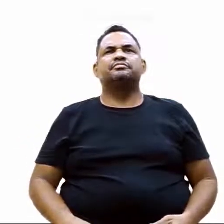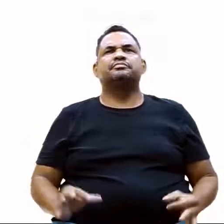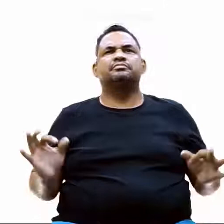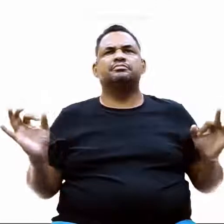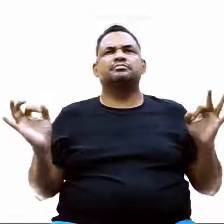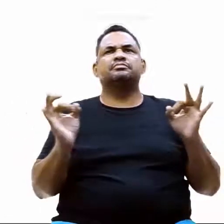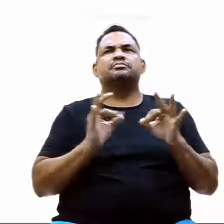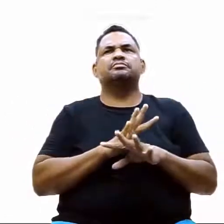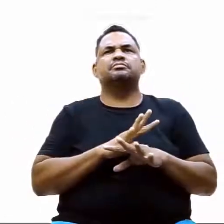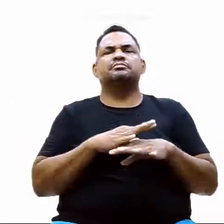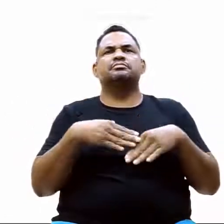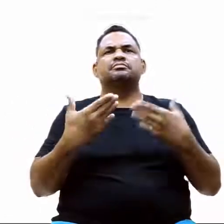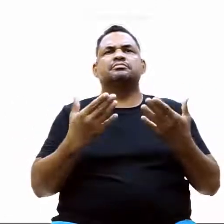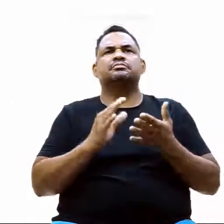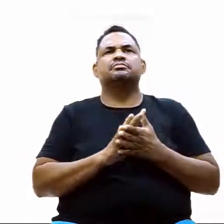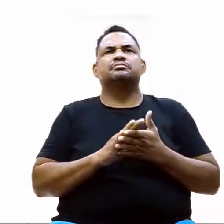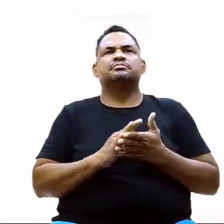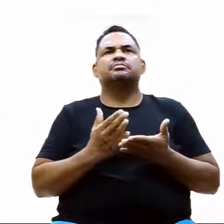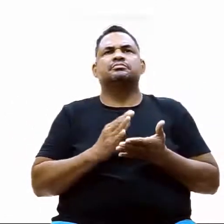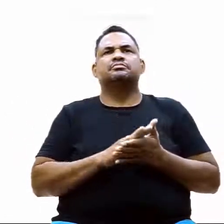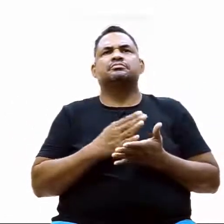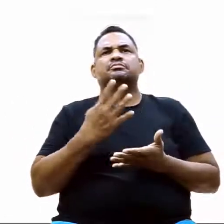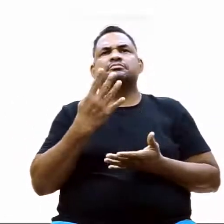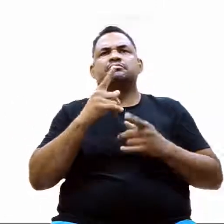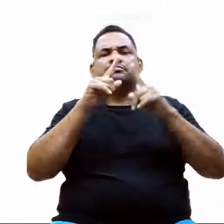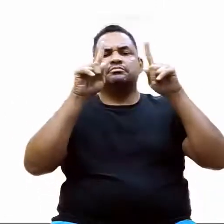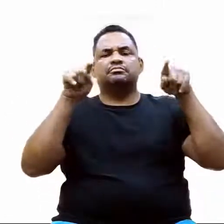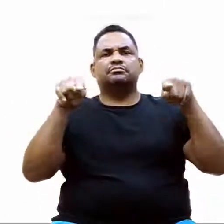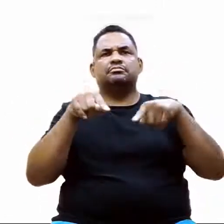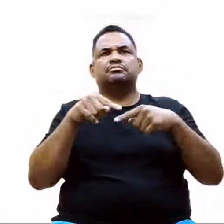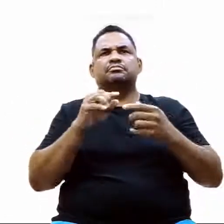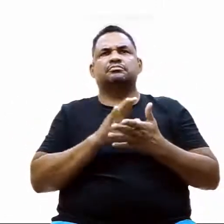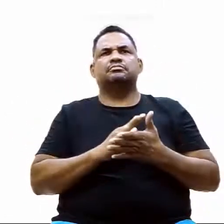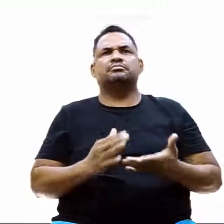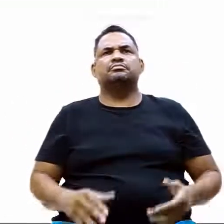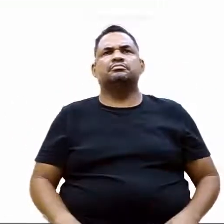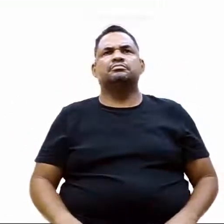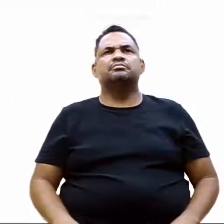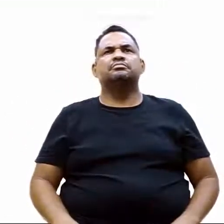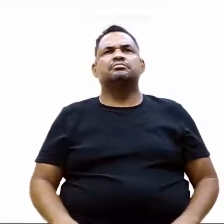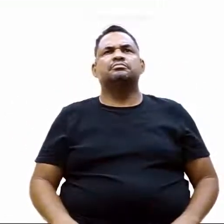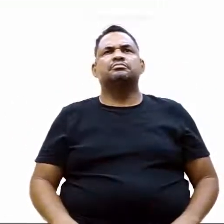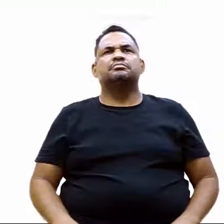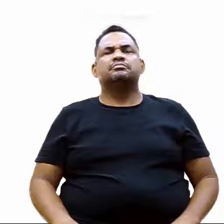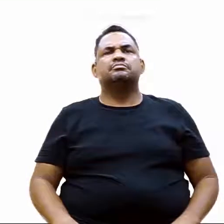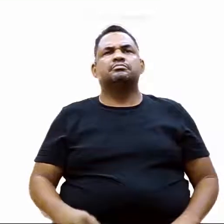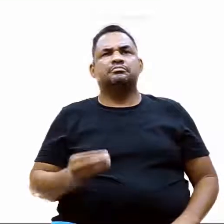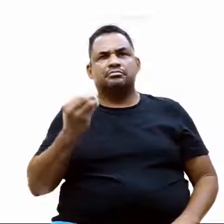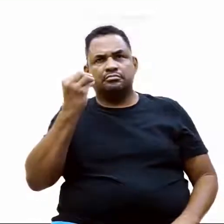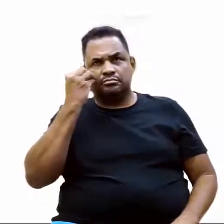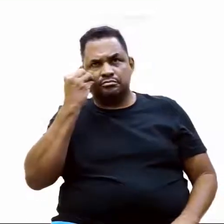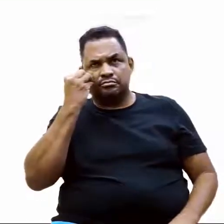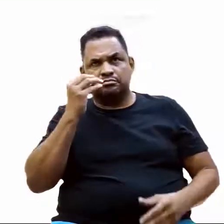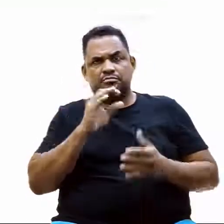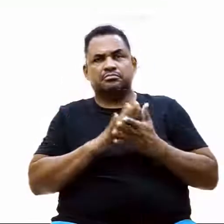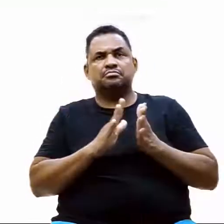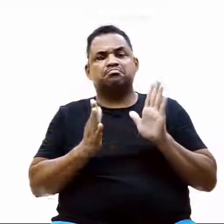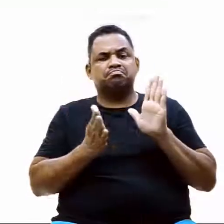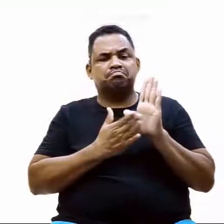conclusão que nós vimos no quadro foi o seguinte: experimentalmente